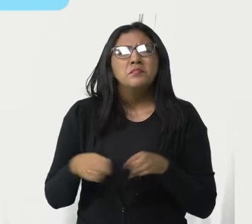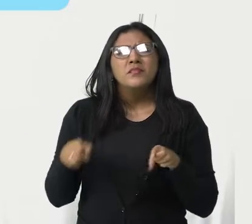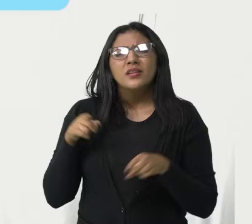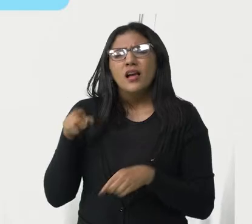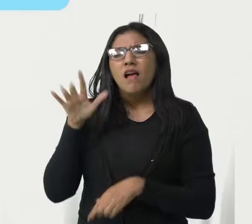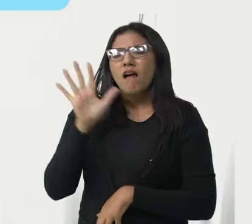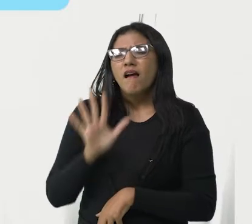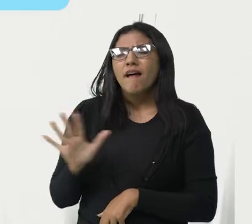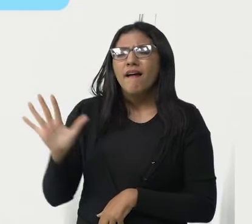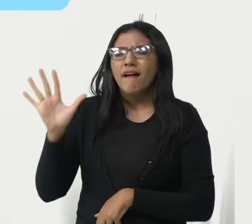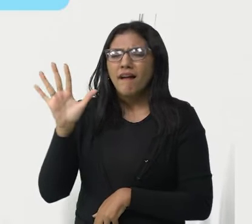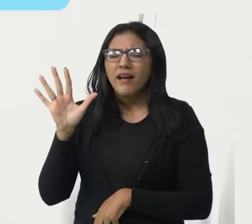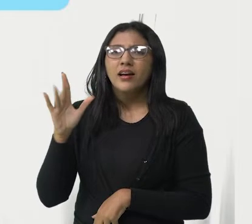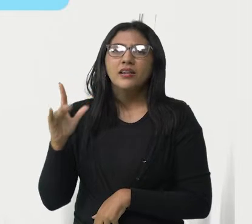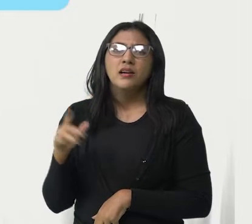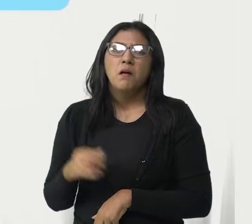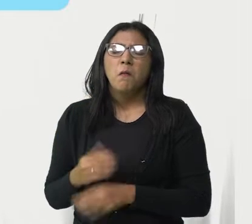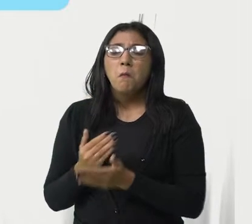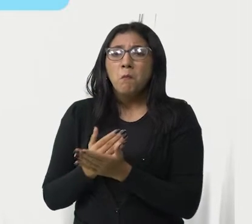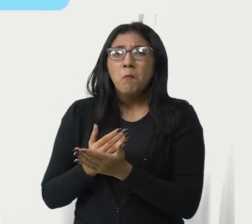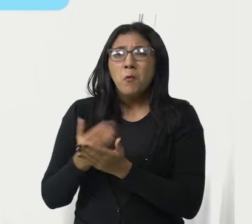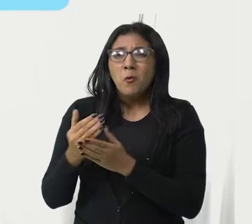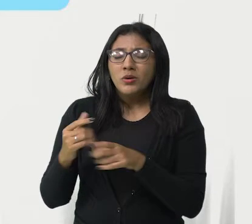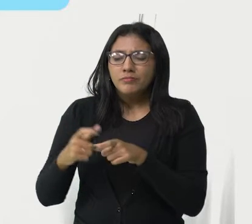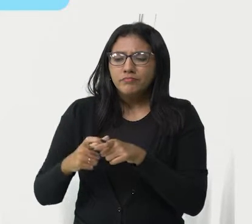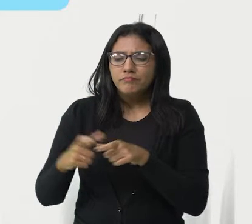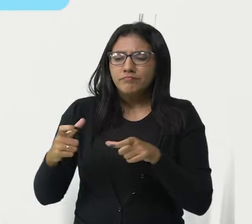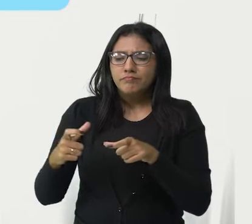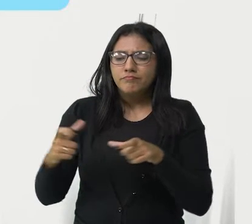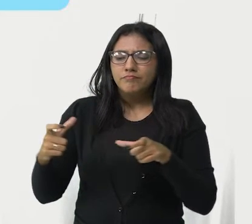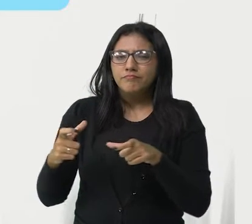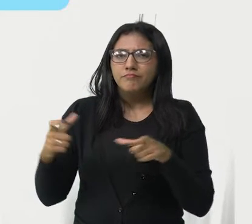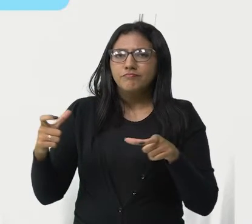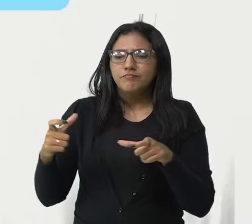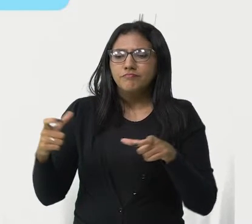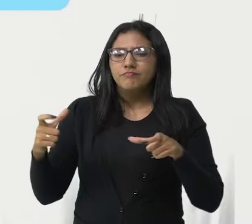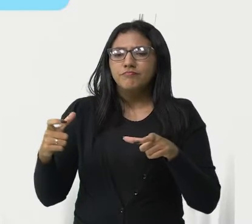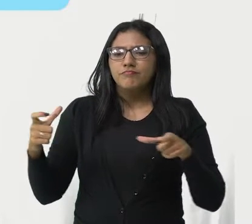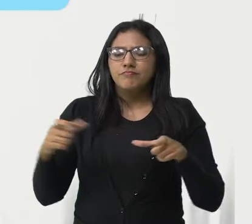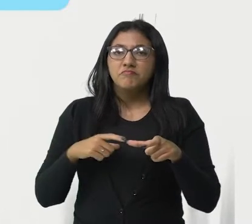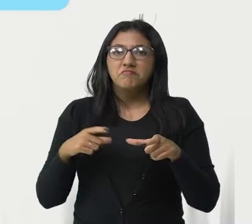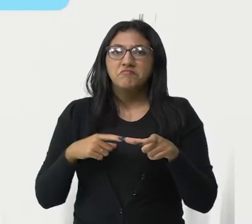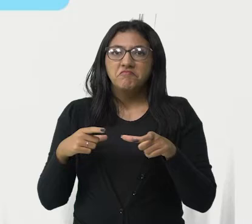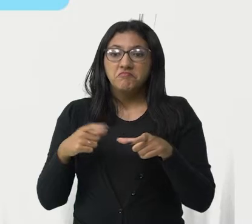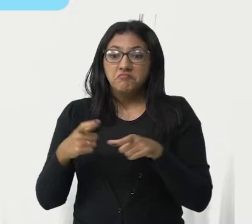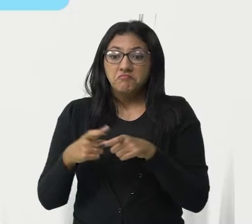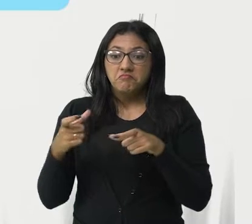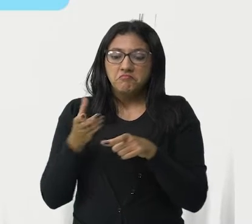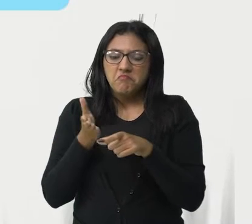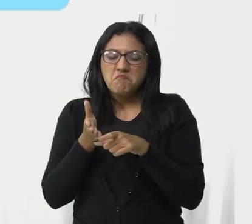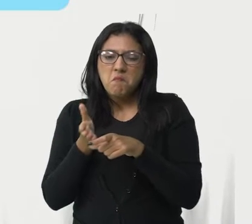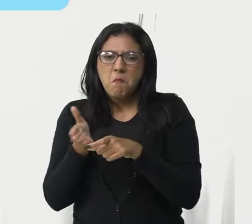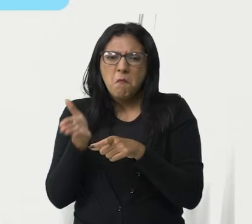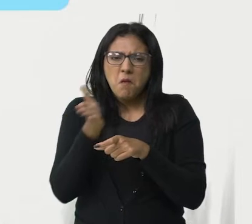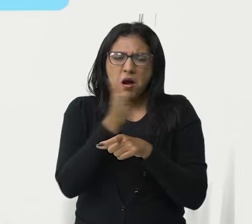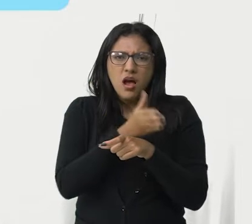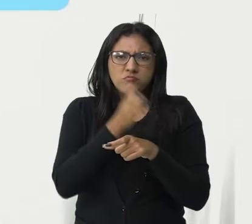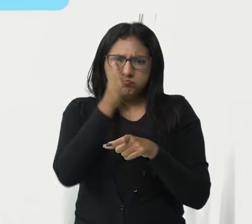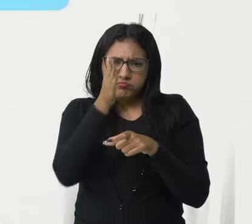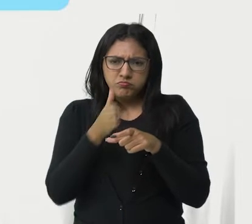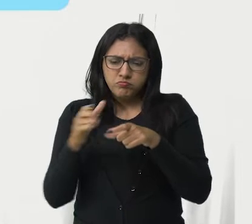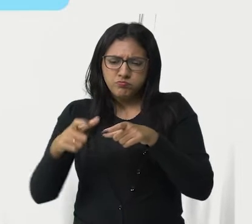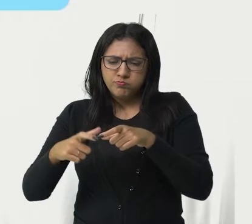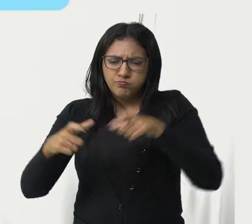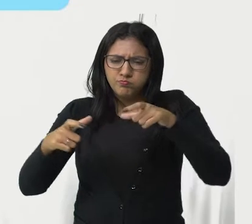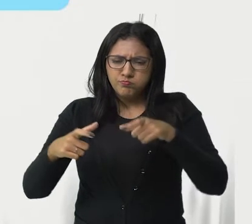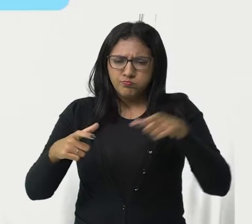pelos portugueses, ele acabou se expandindo e eles acabaram ultrapassando o quê? Essa linha imaginária que